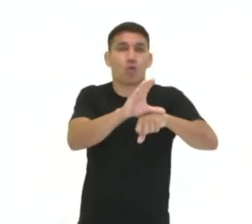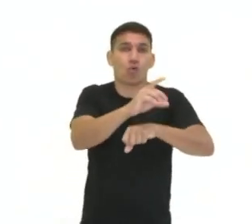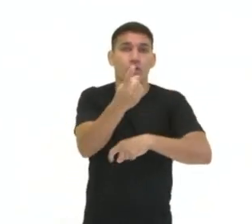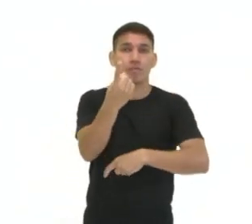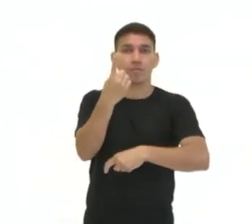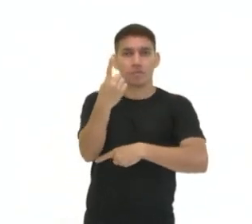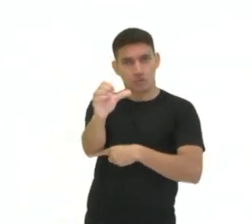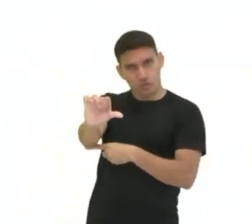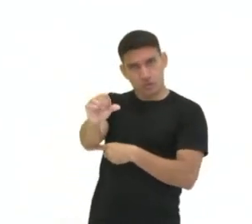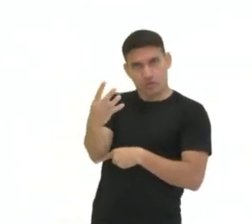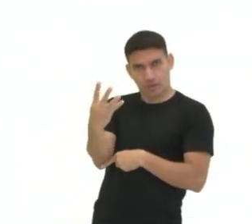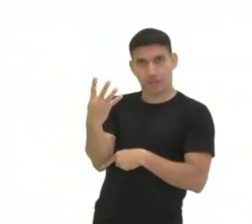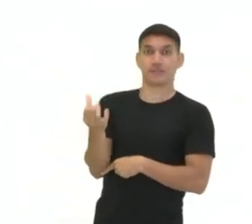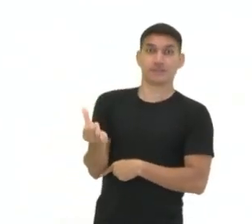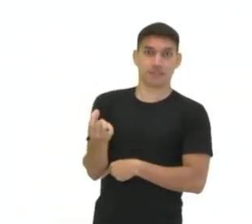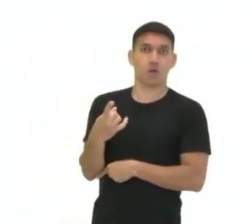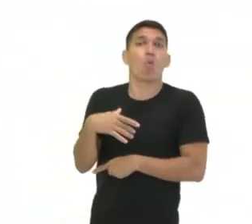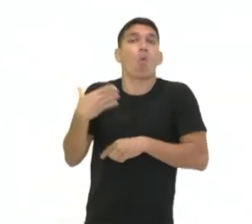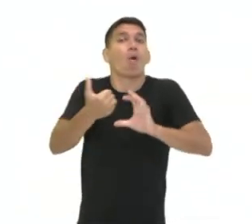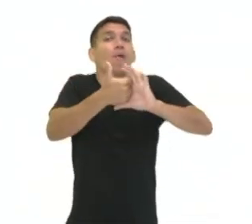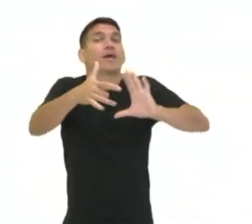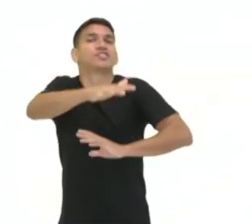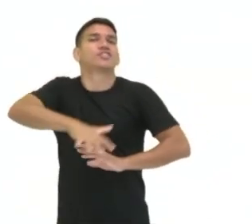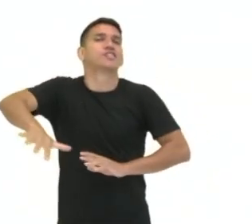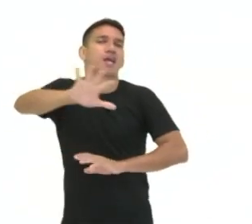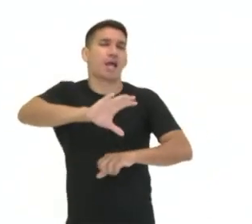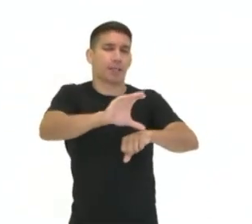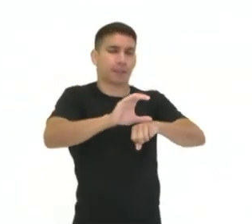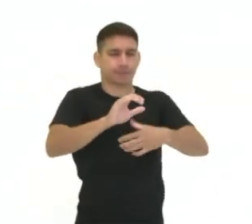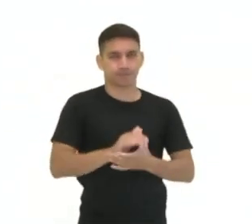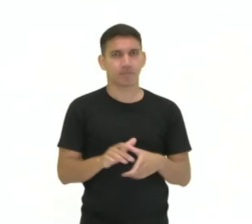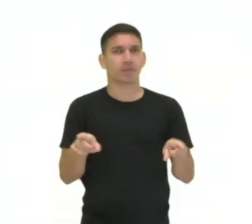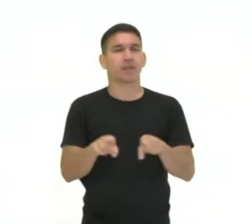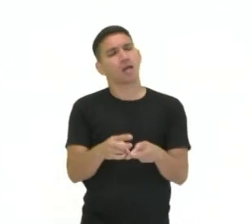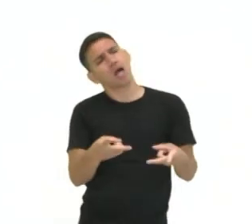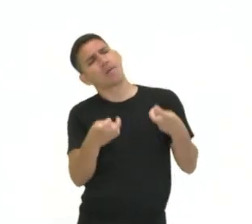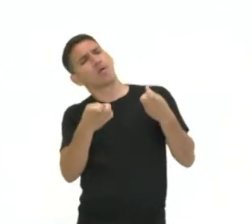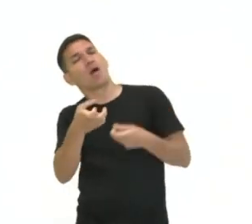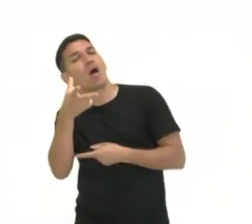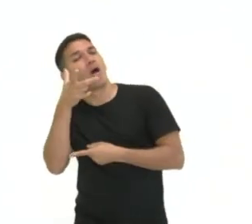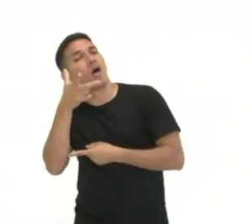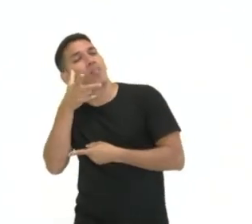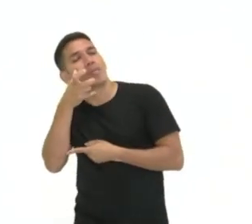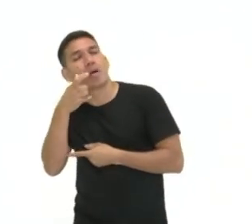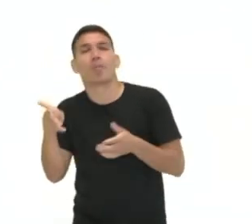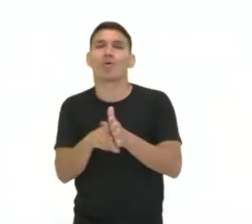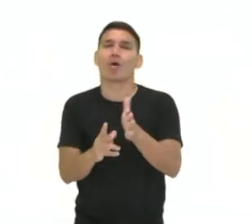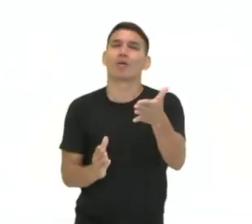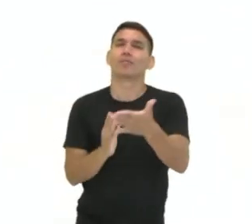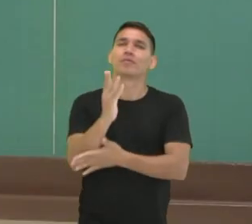foram as características gerais dessa Constituição. E acabamos de observar a vitória de Vargas nas